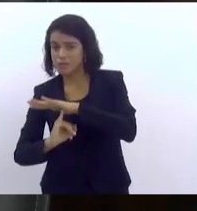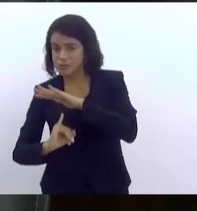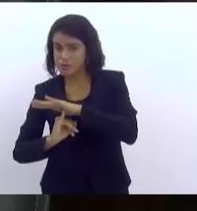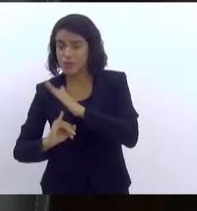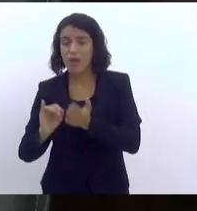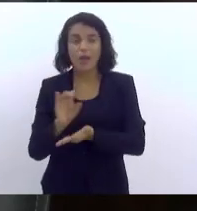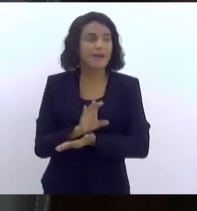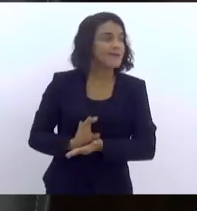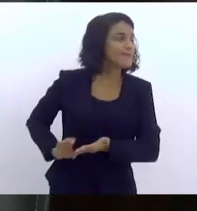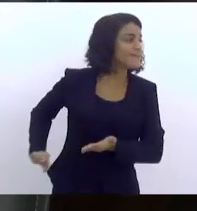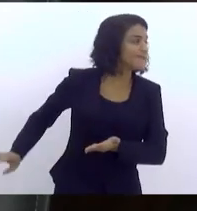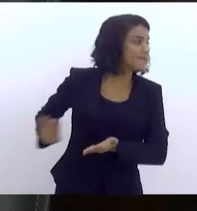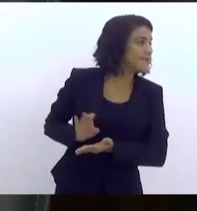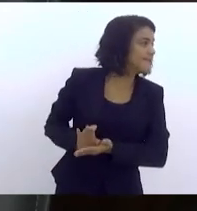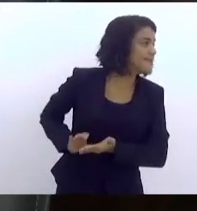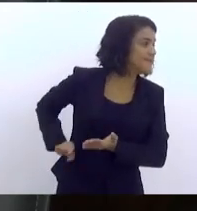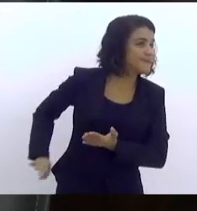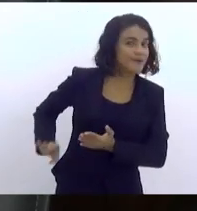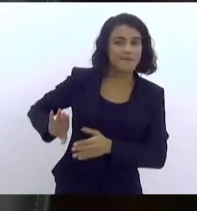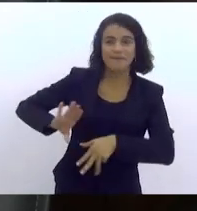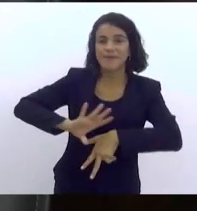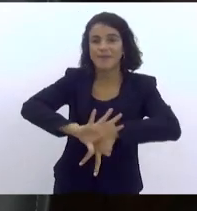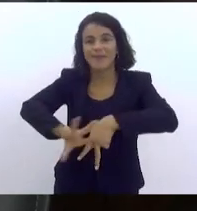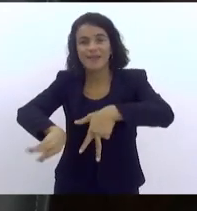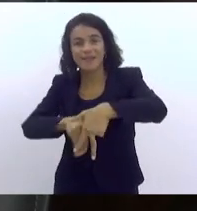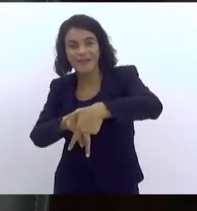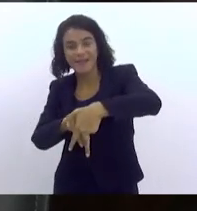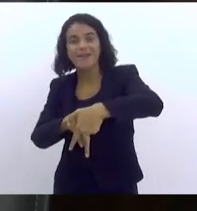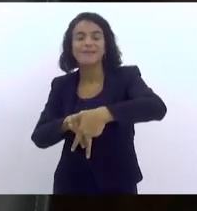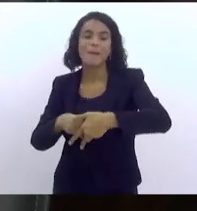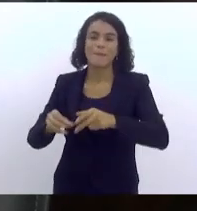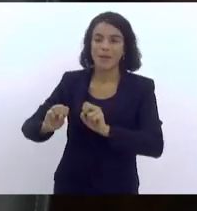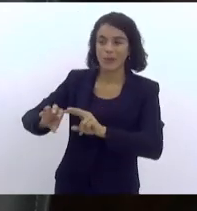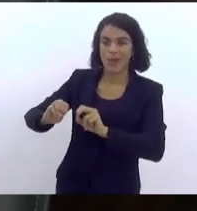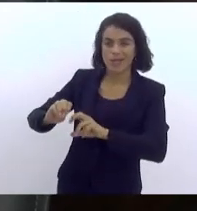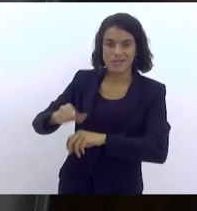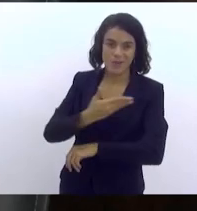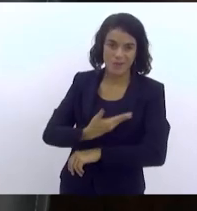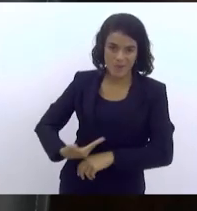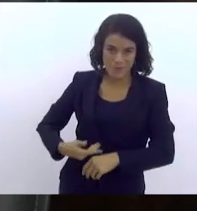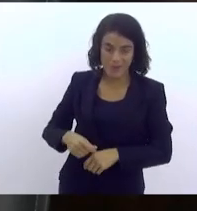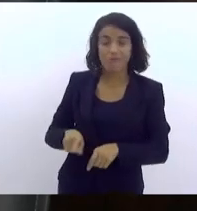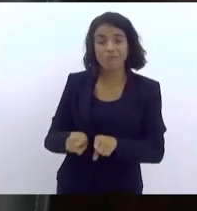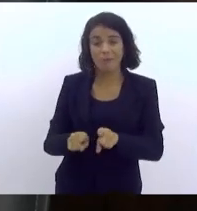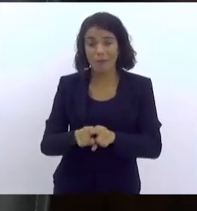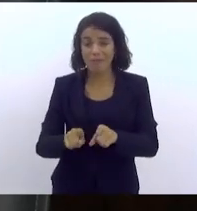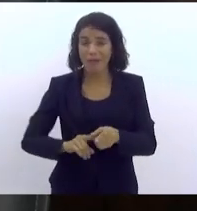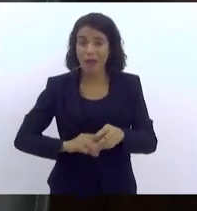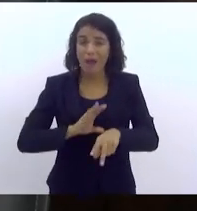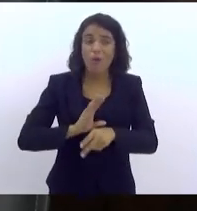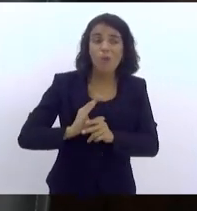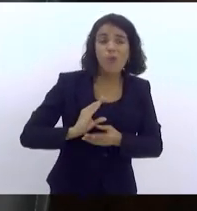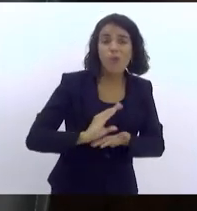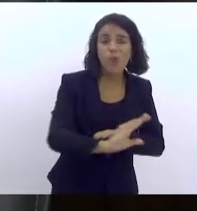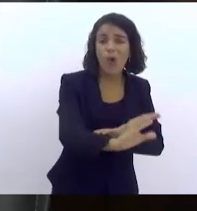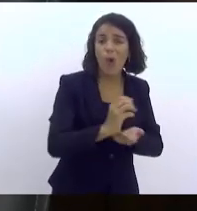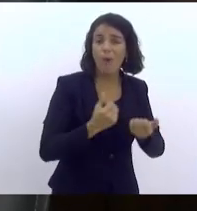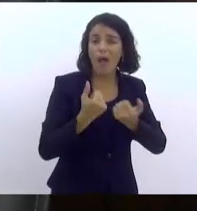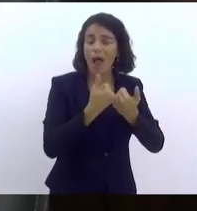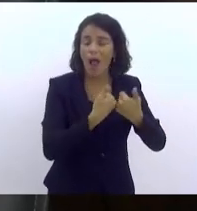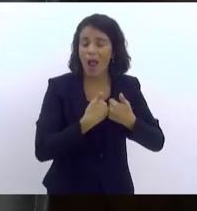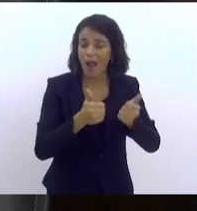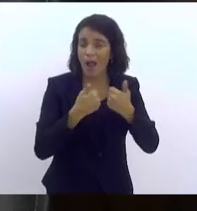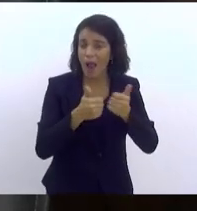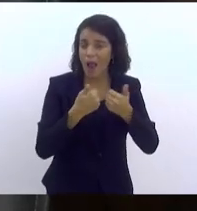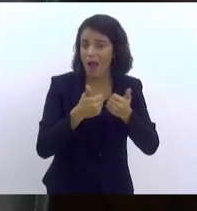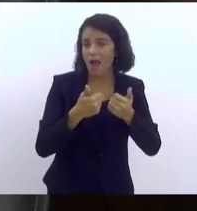desvios verba que deveriam ir para o financiamento da educação pública estão indo para compra de blindados